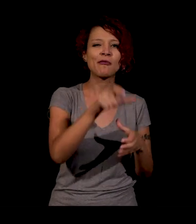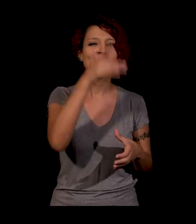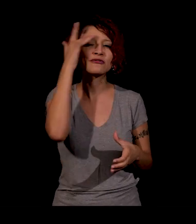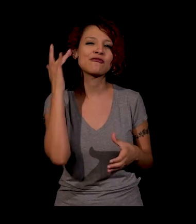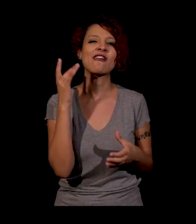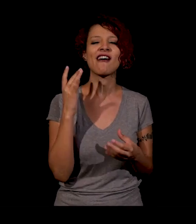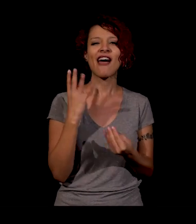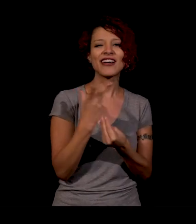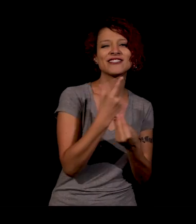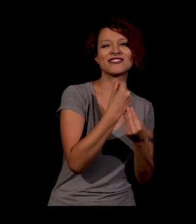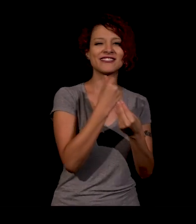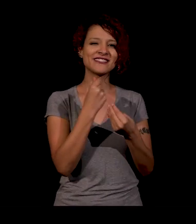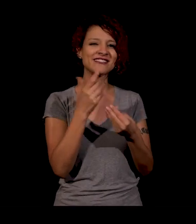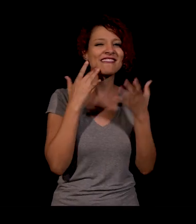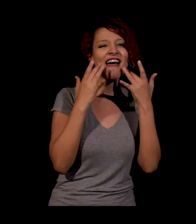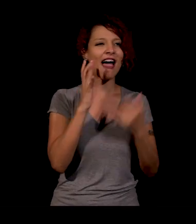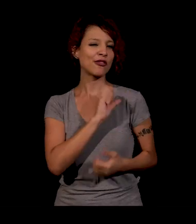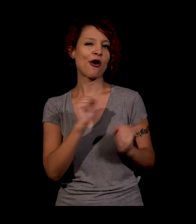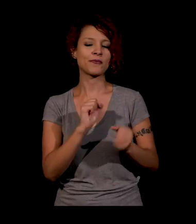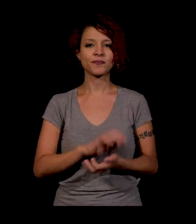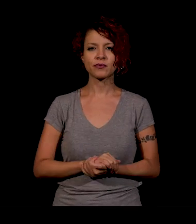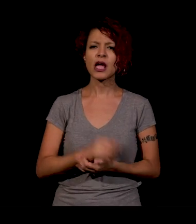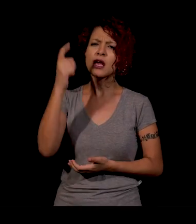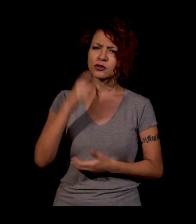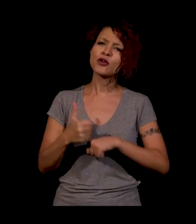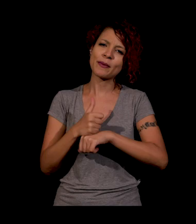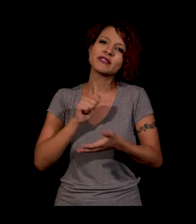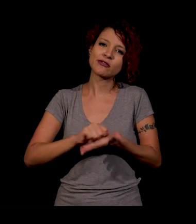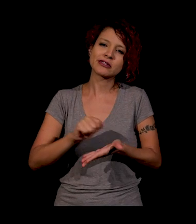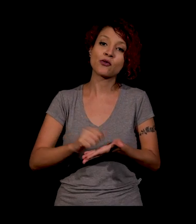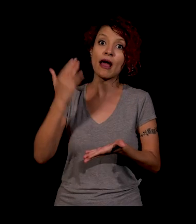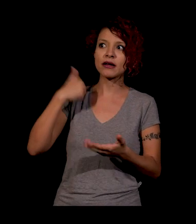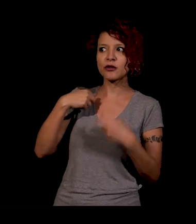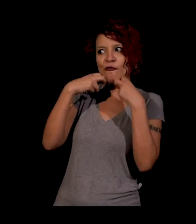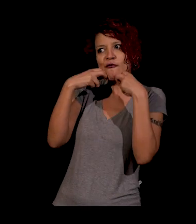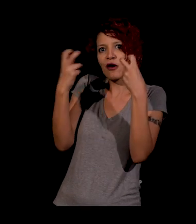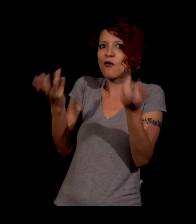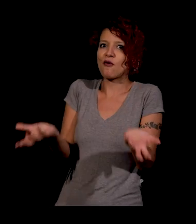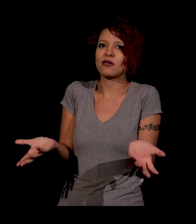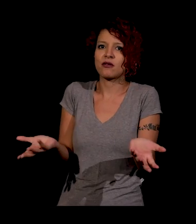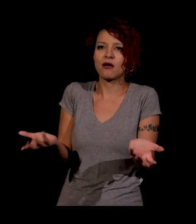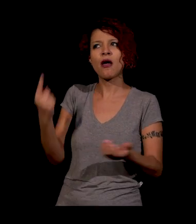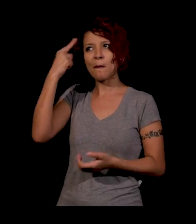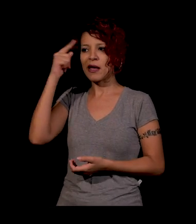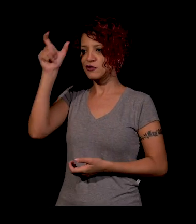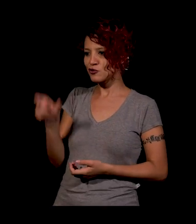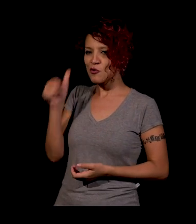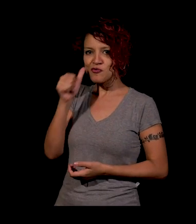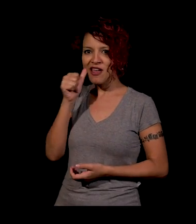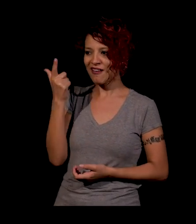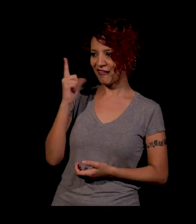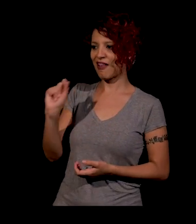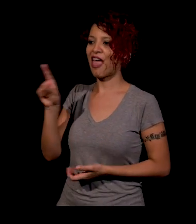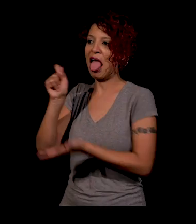artista. Eu acho que eu já posso dizer que eu sou escritora. Eu sempre tive pudor de dizer que eu era escritora, porque escritora é a Clarice